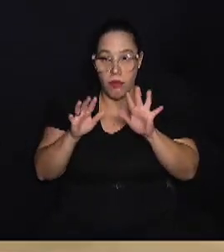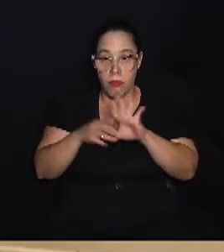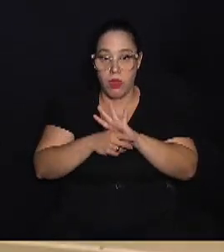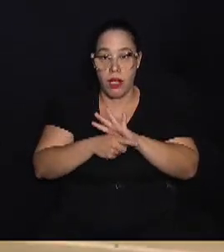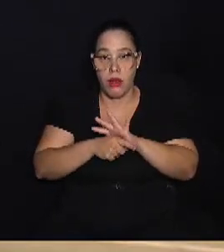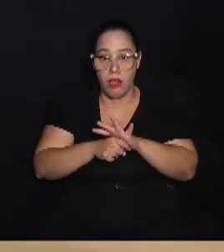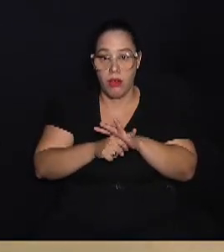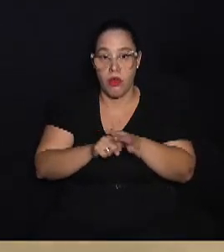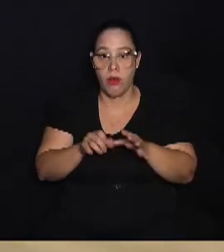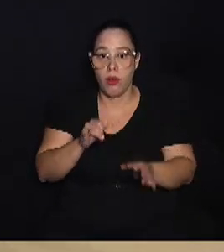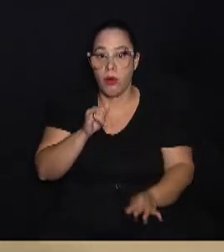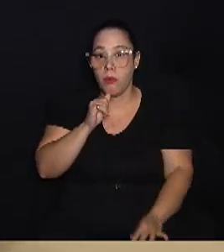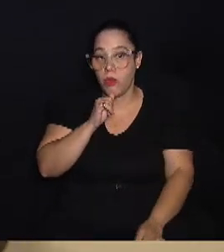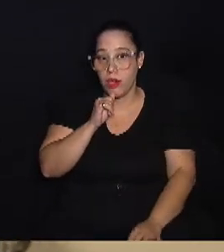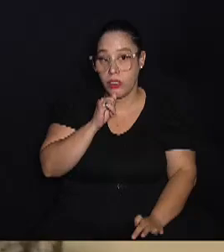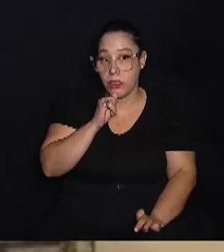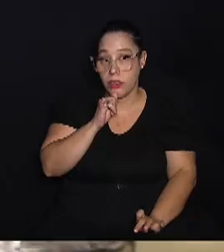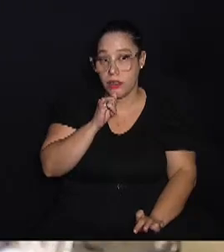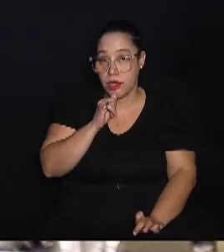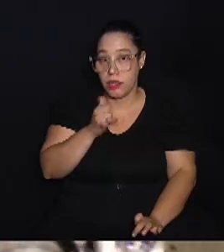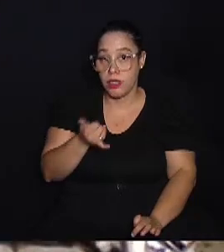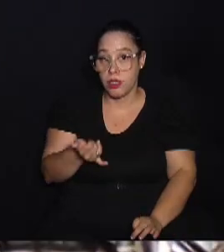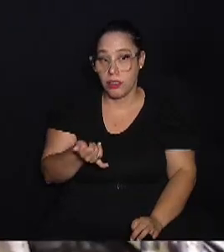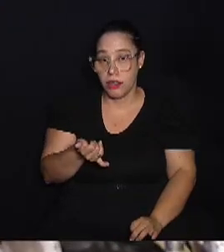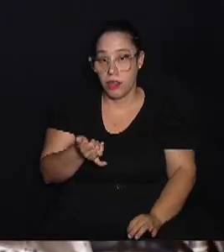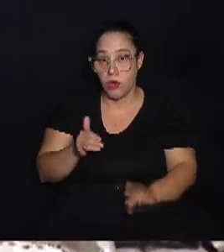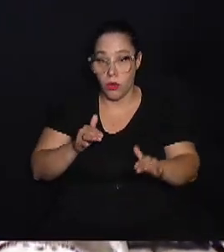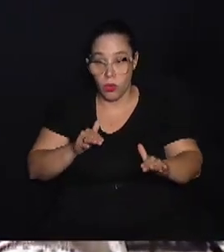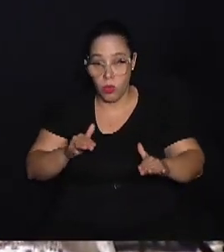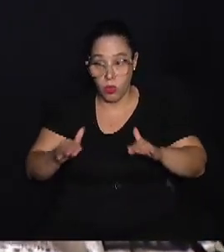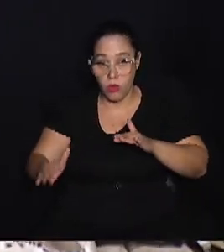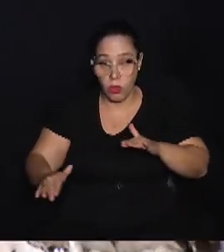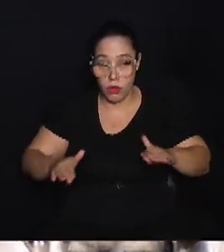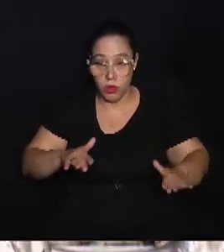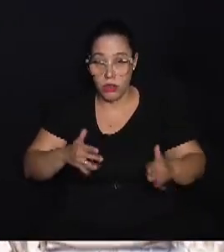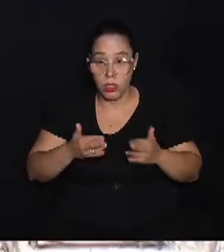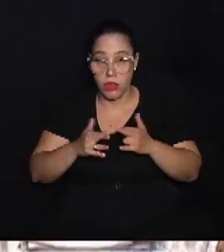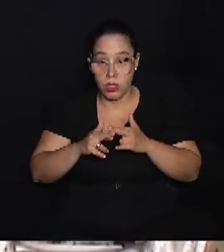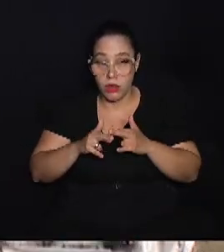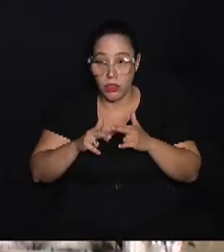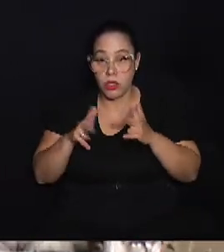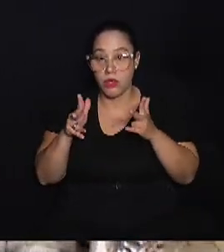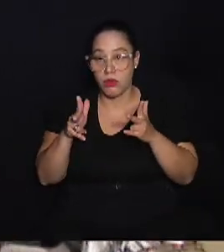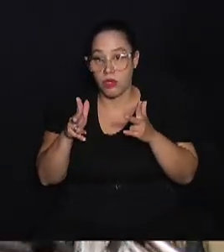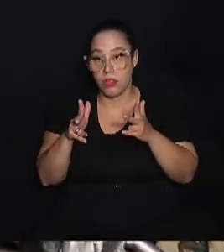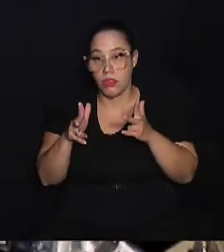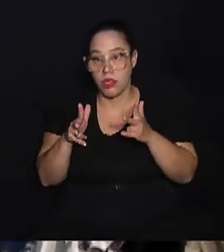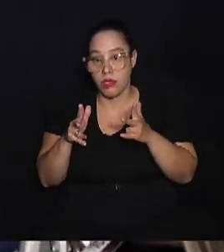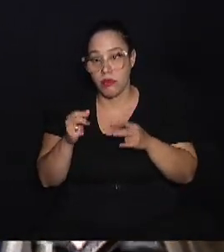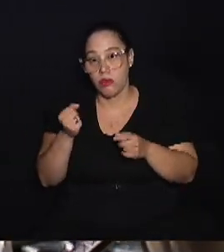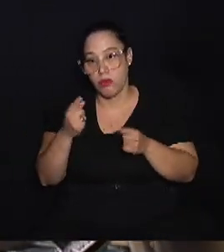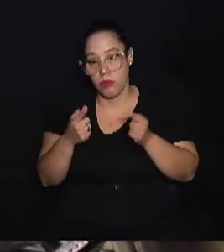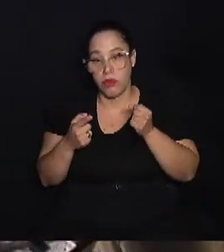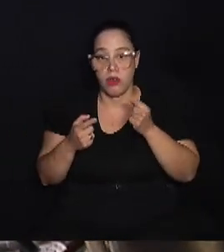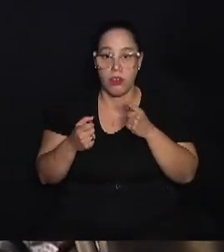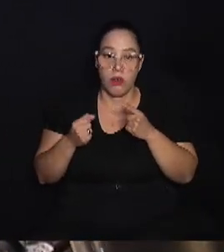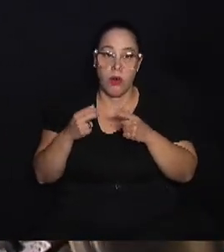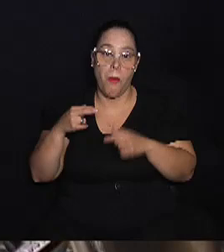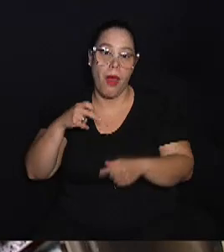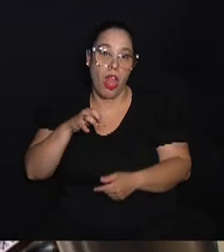por exemplo, nesse formato aqui, que controlam a cadeira de um jeito totalmente diferente. Então, cada tipo de atleta recebe uma